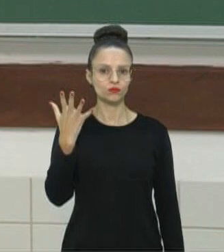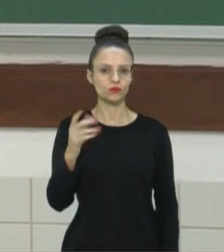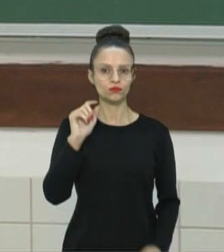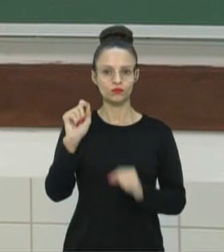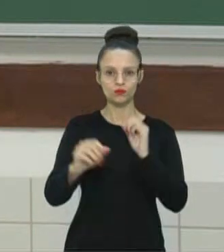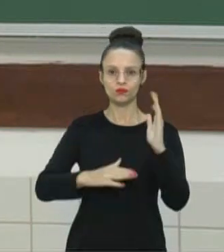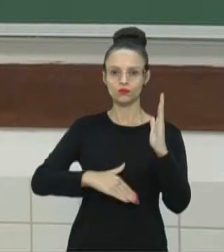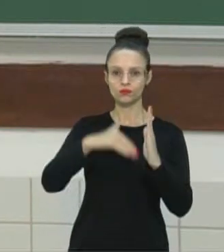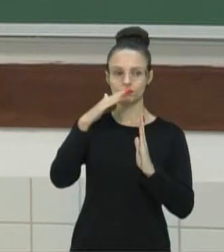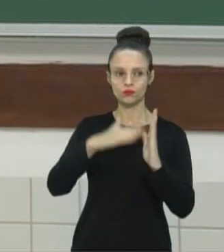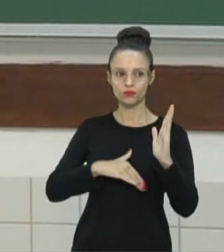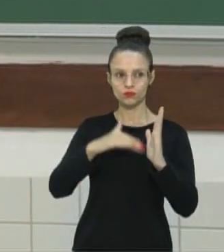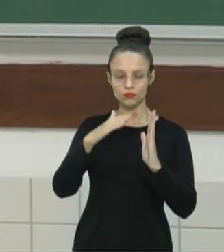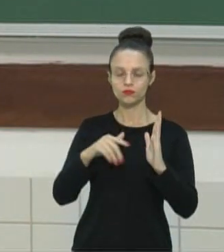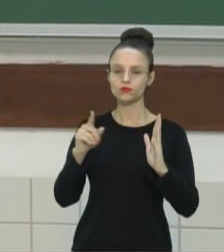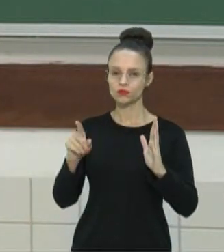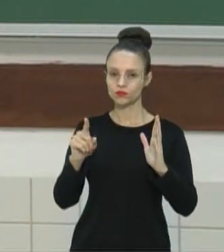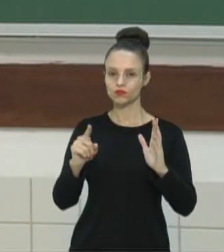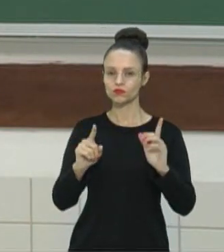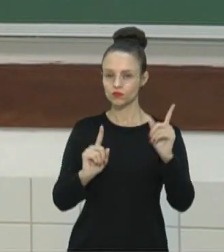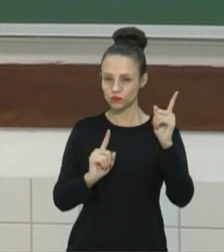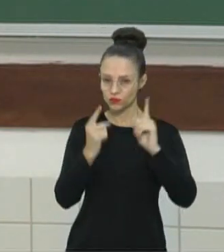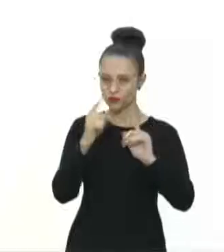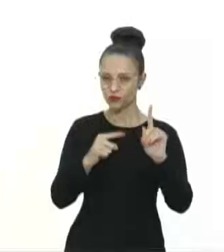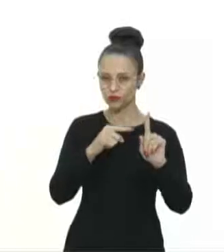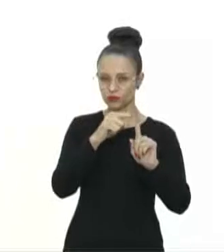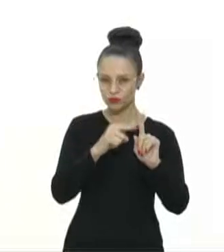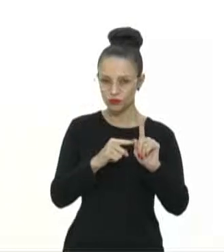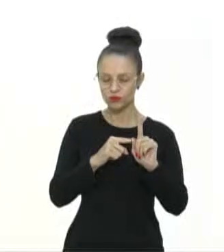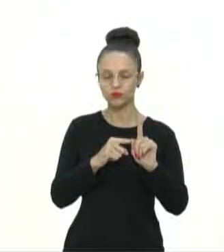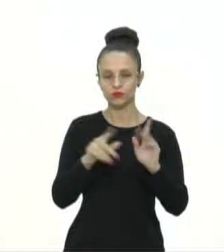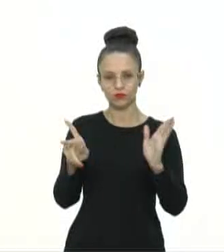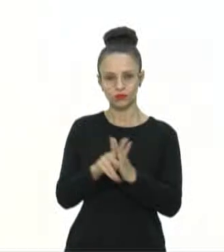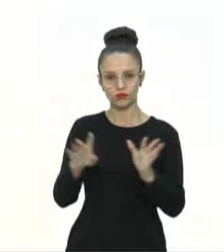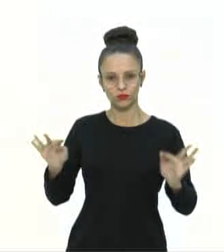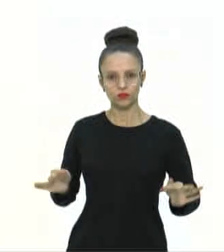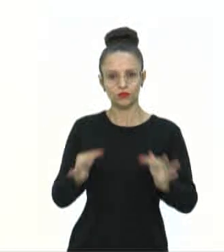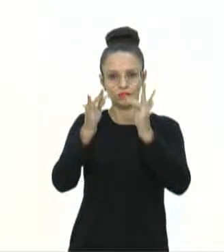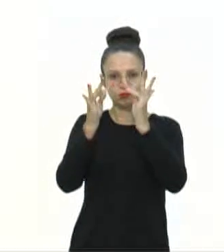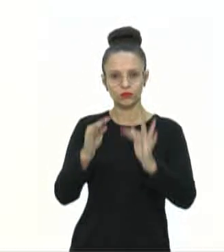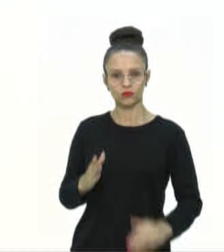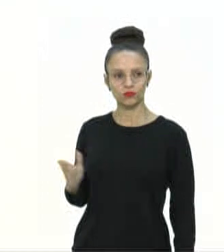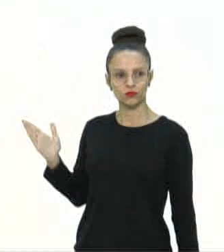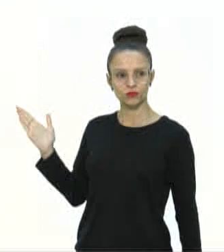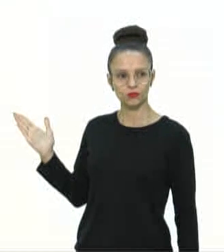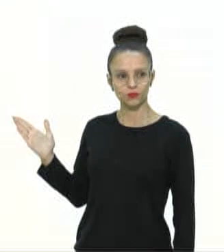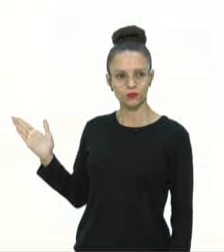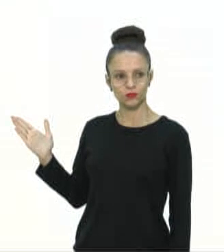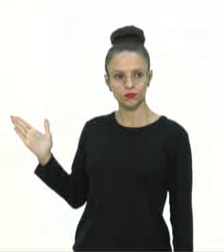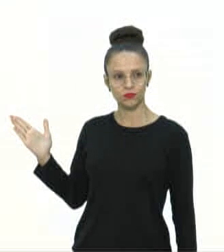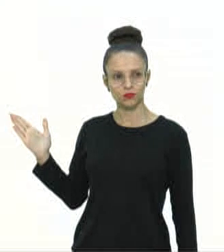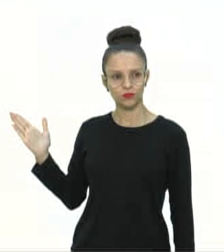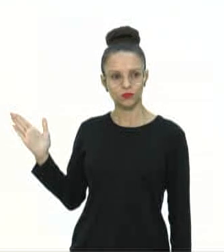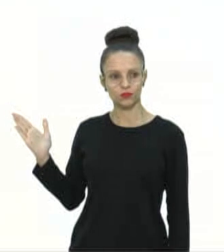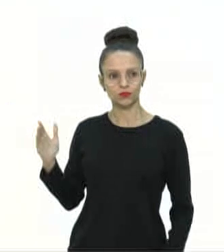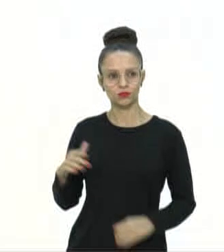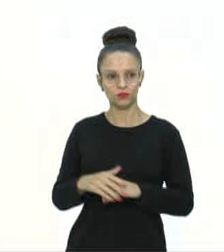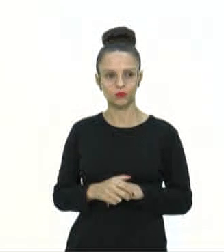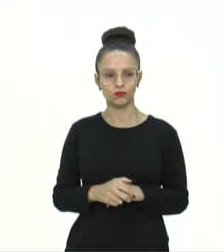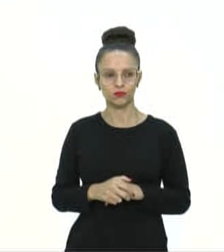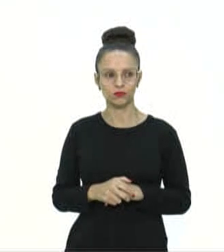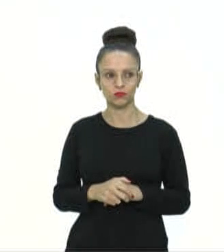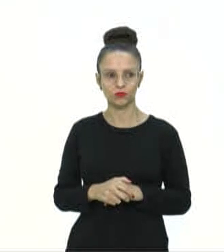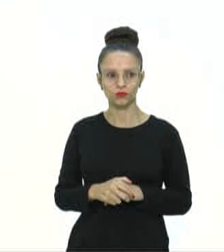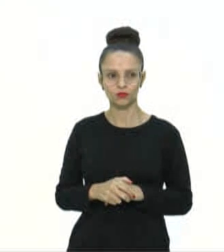desta pintura no estilo do santuário. Isso aqui é o santuário monge, lá